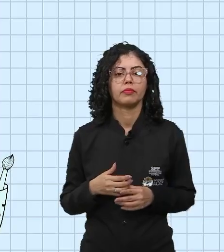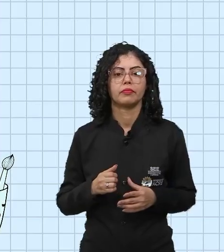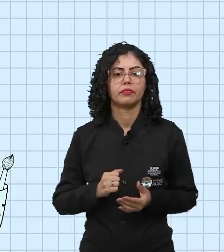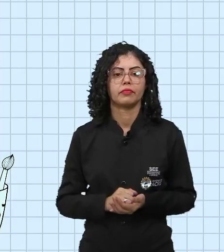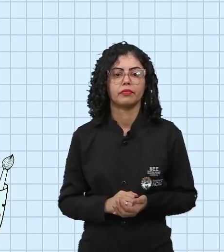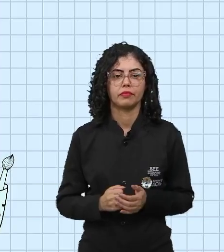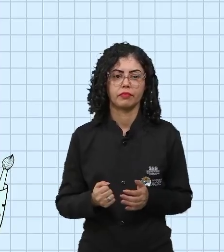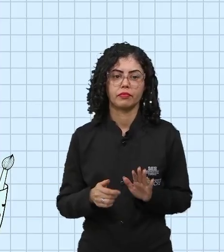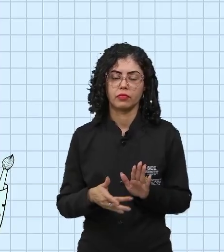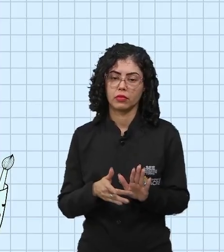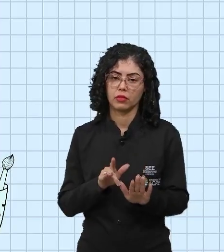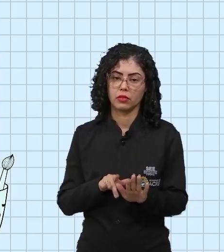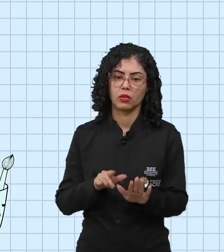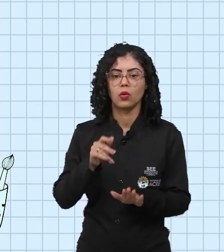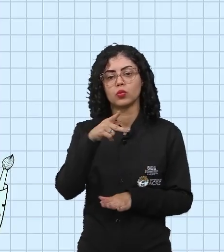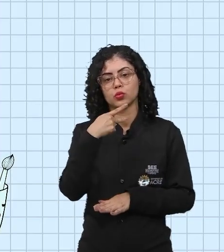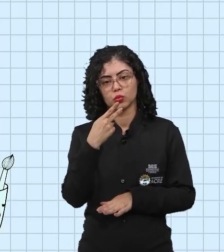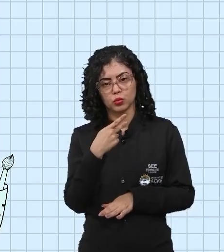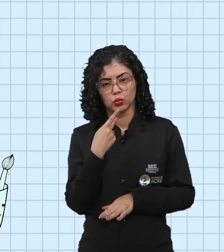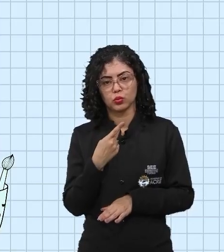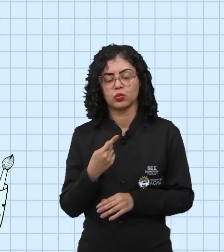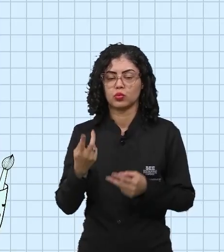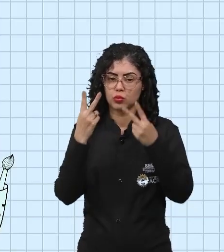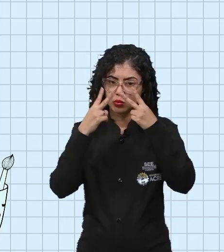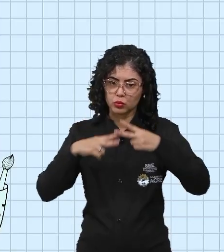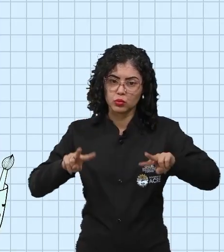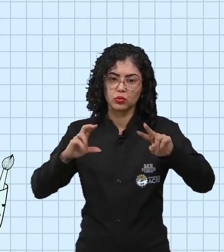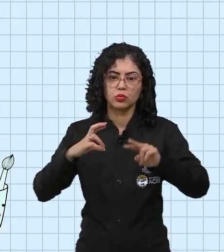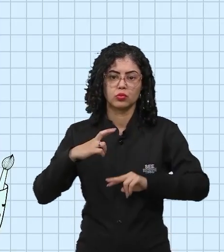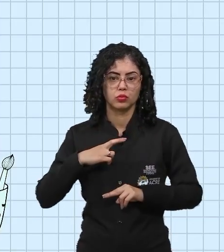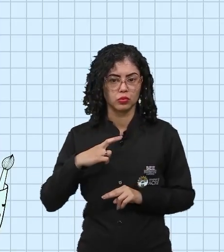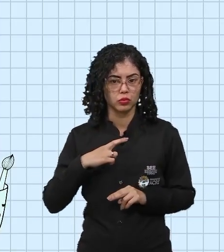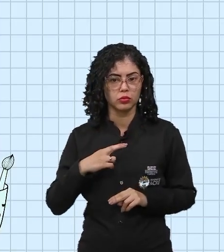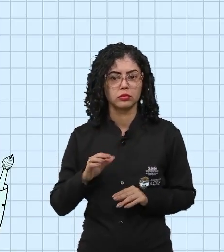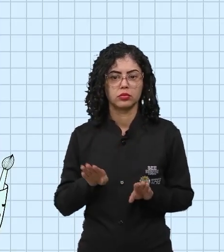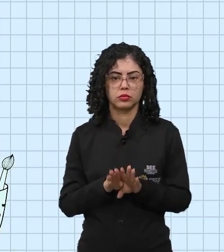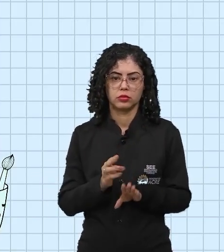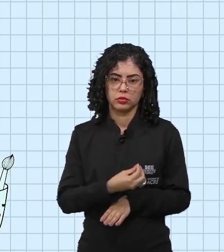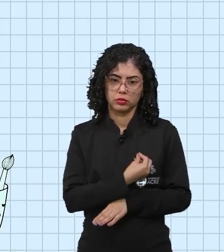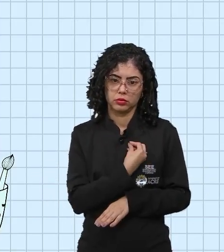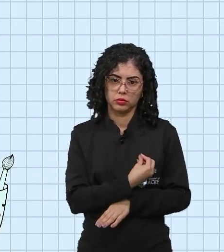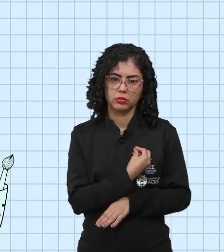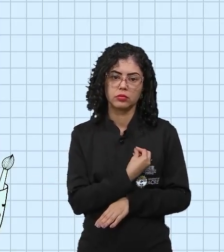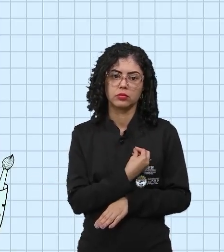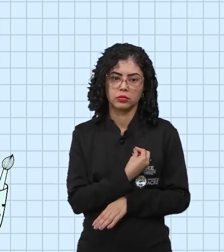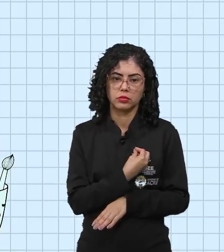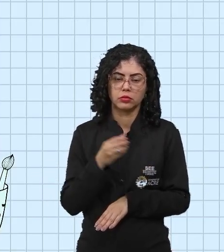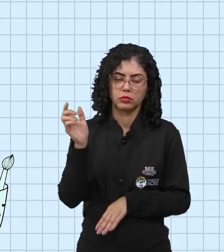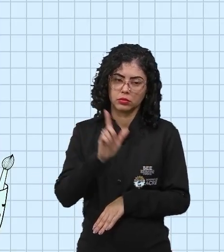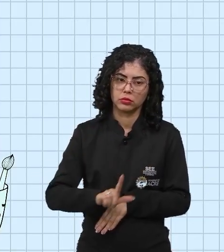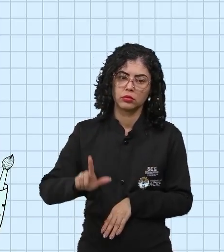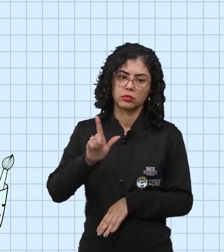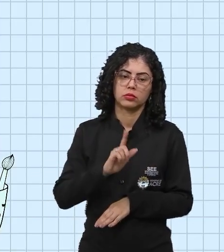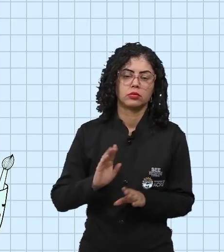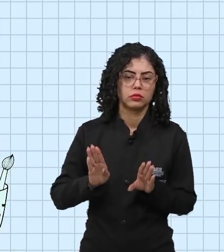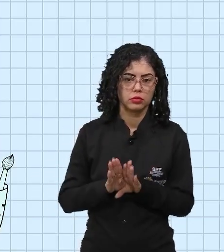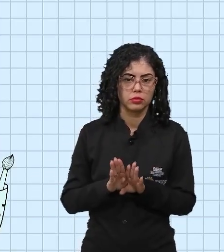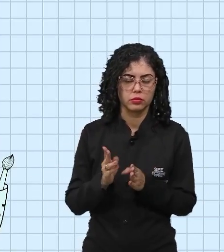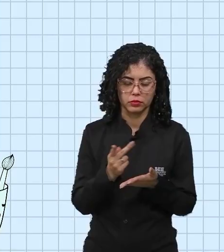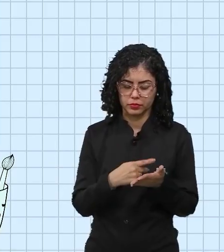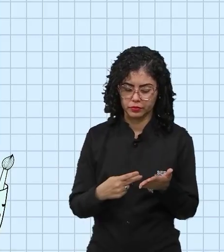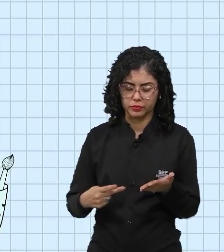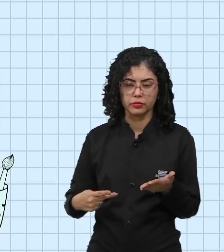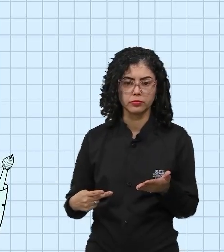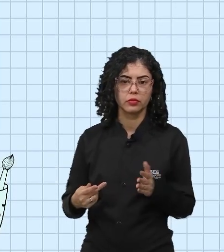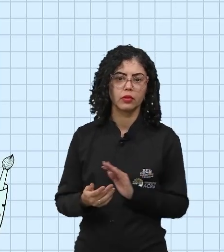de linguagem, elas reforçam essa visão particular e também é muito presente nos textos literários e também nos poemas e